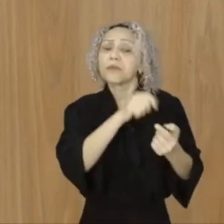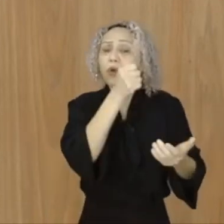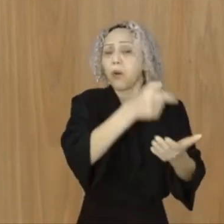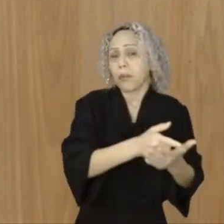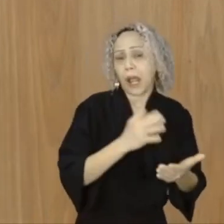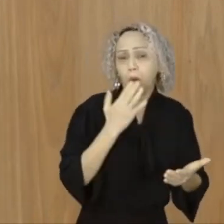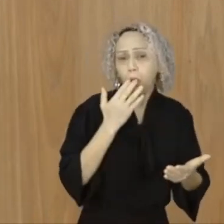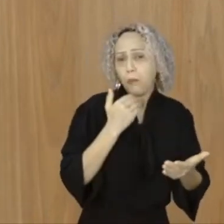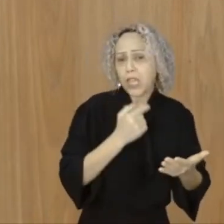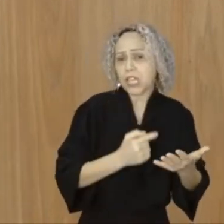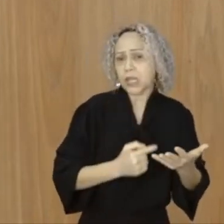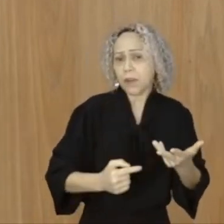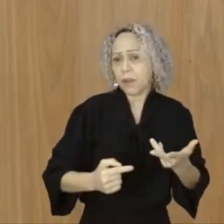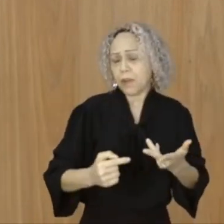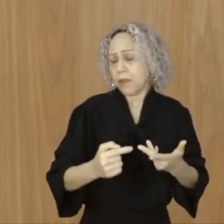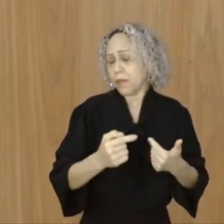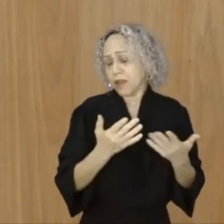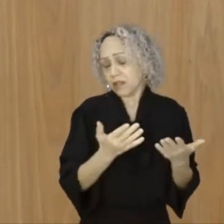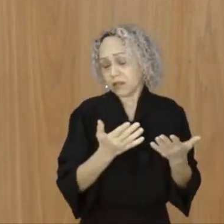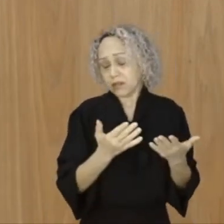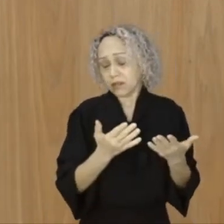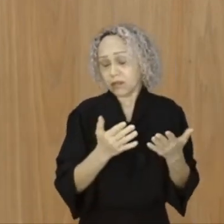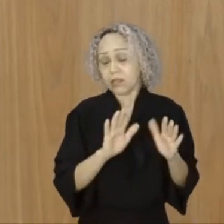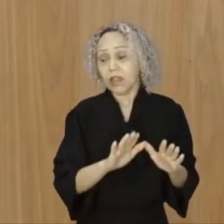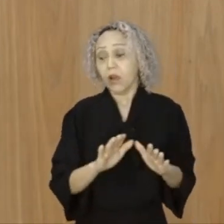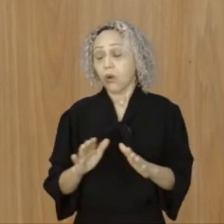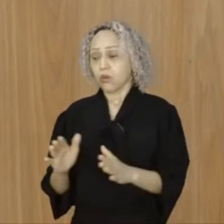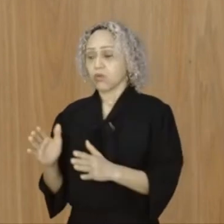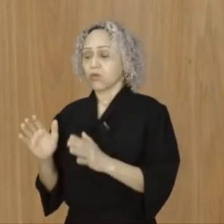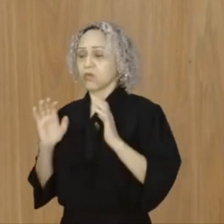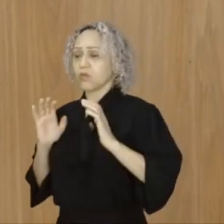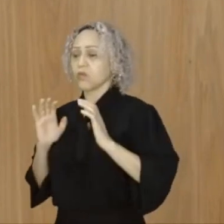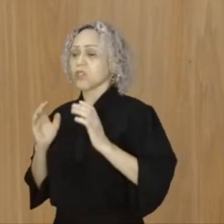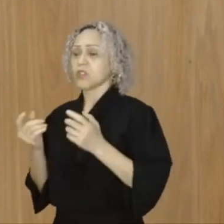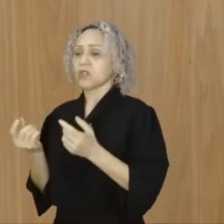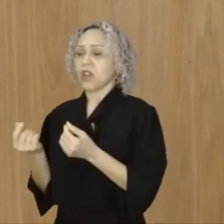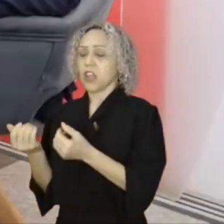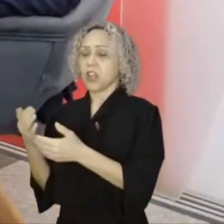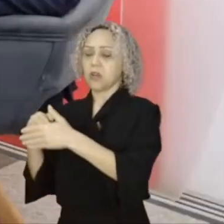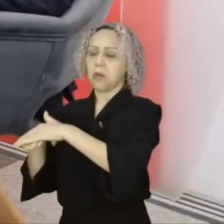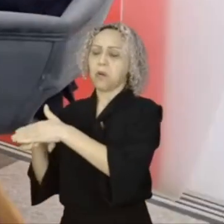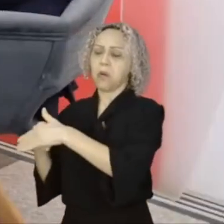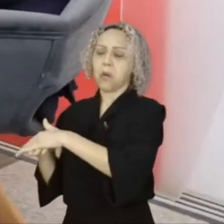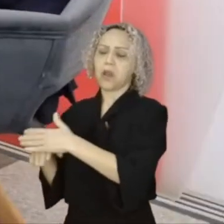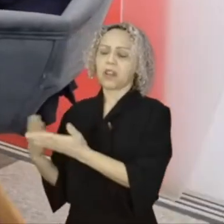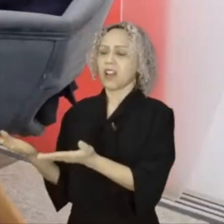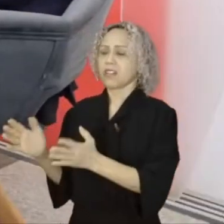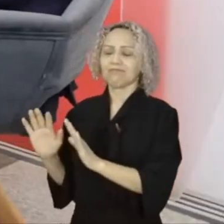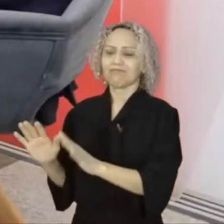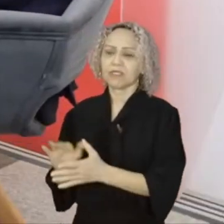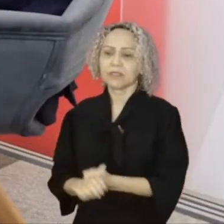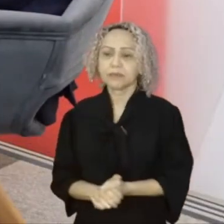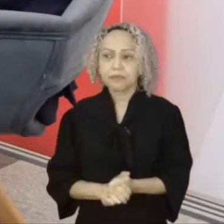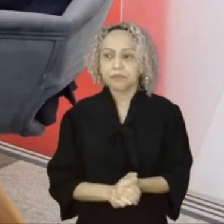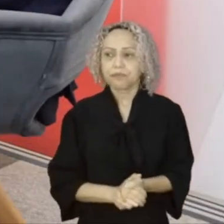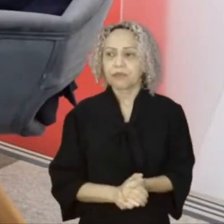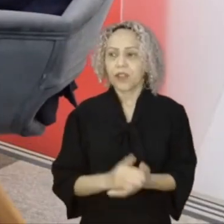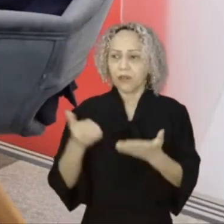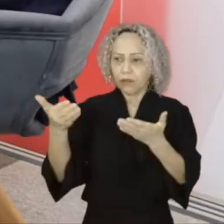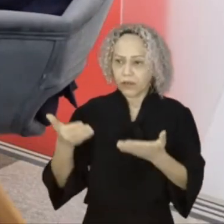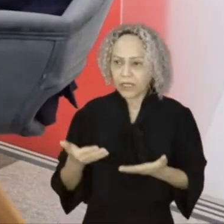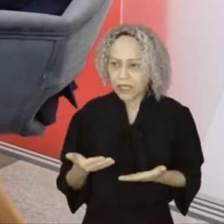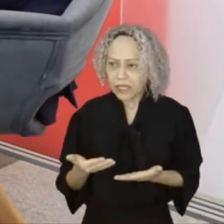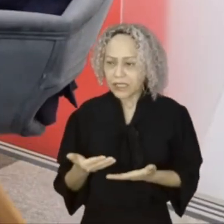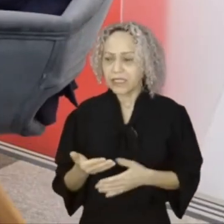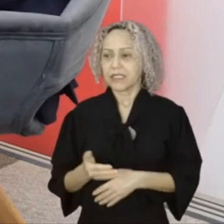para fazer e corrigir essa injustiça. Para conversar com a gente está aqui com o deputado federal pelo PT de Minas Gerais, Reginaldo Lopes. Bem-vindo,